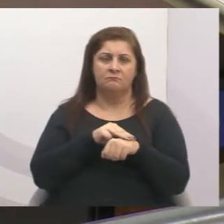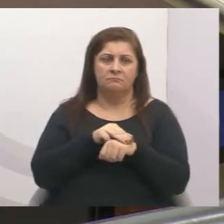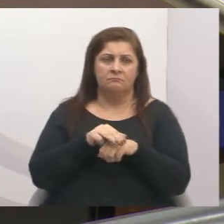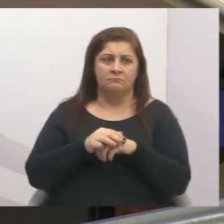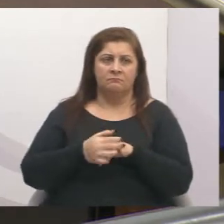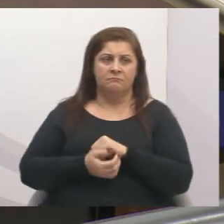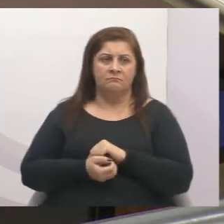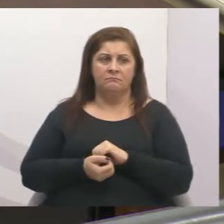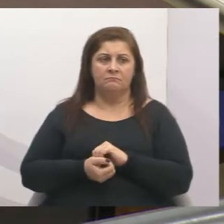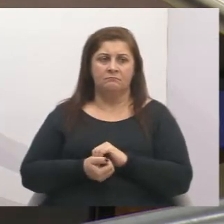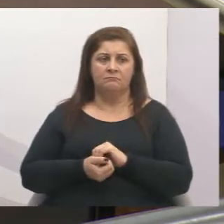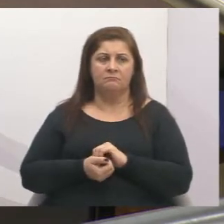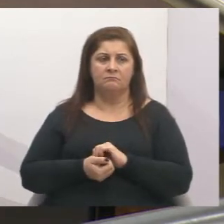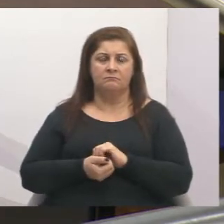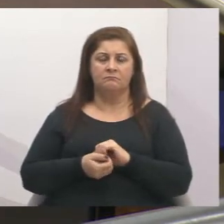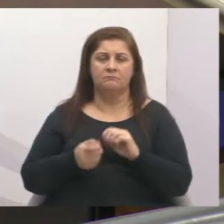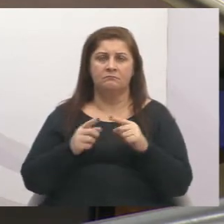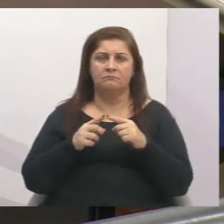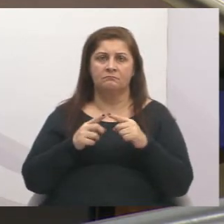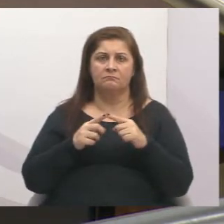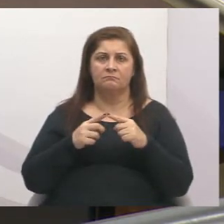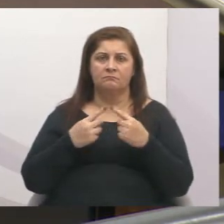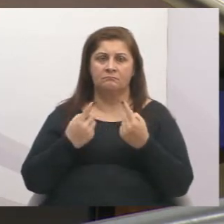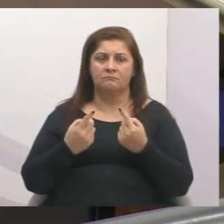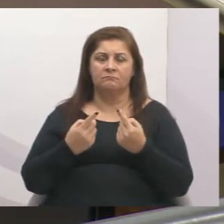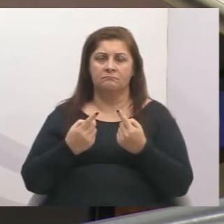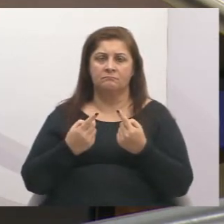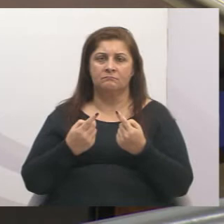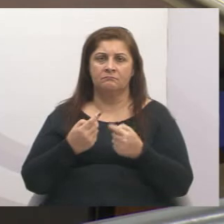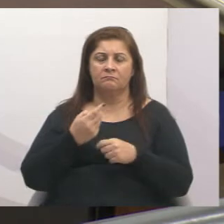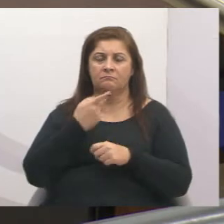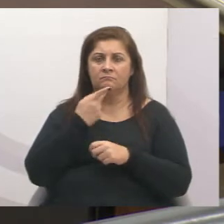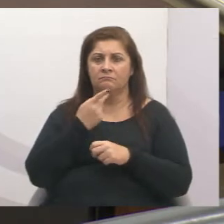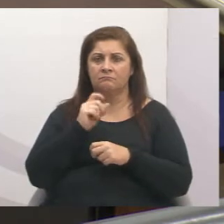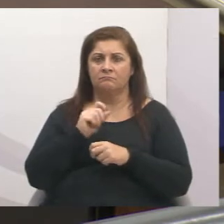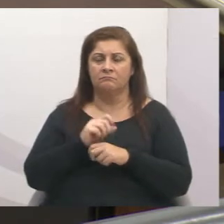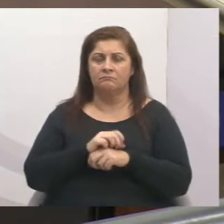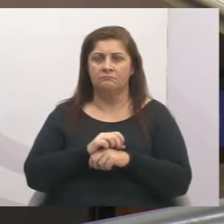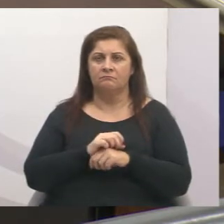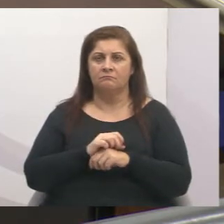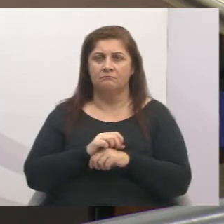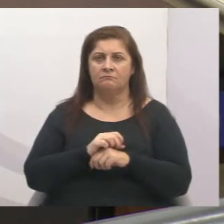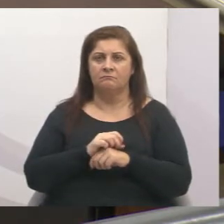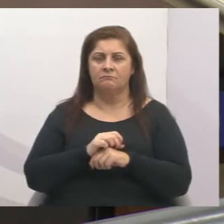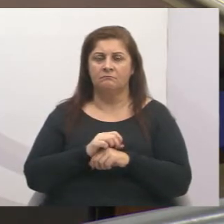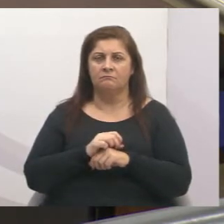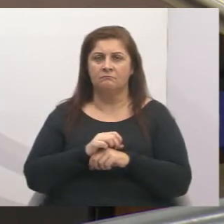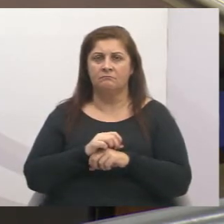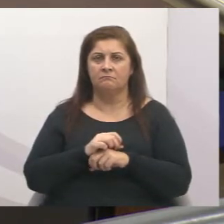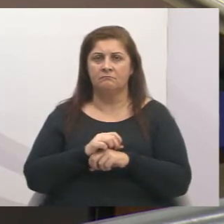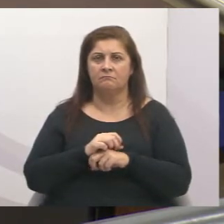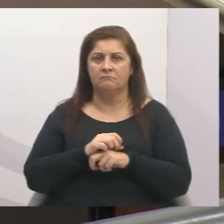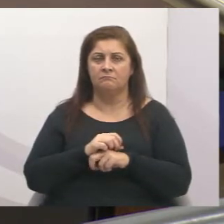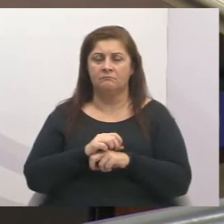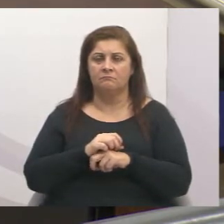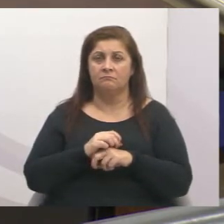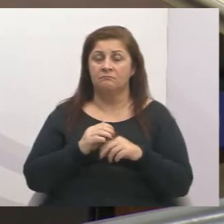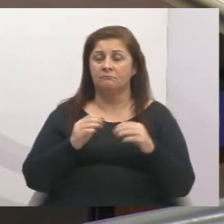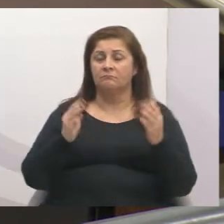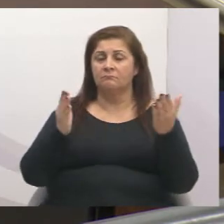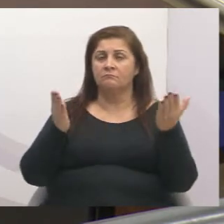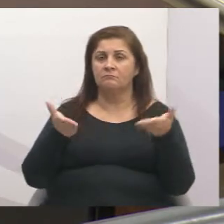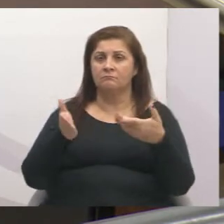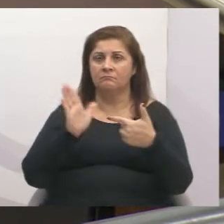sentido. Mas o que a gente fala? que dentro desse cenário que